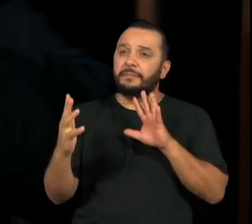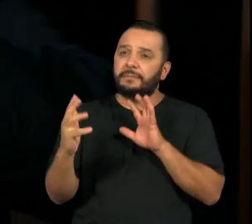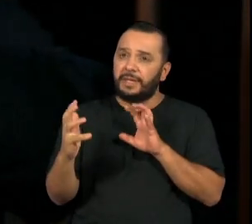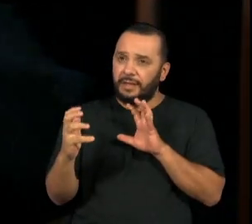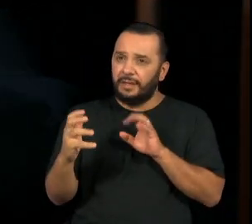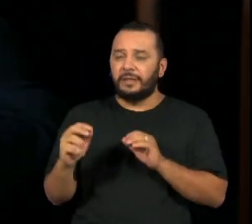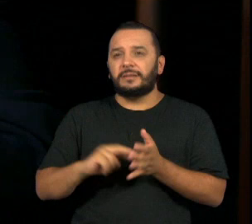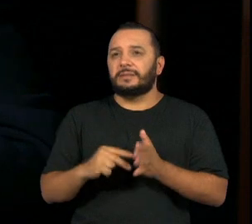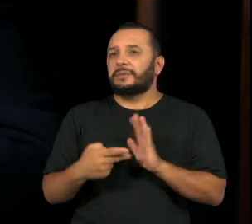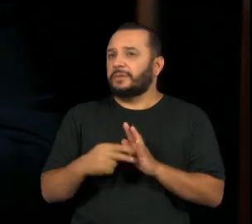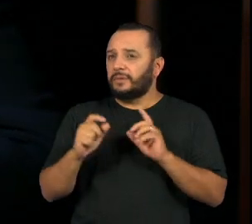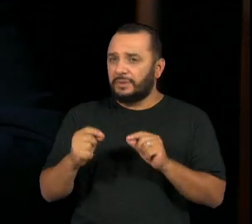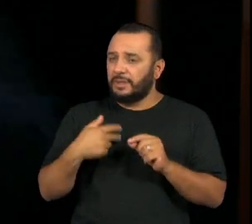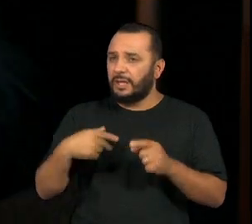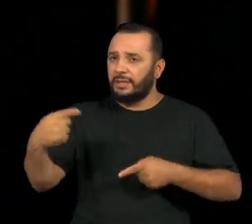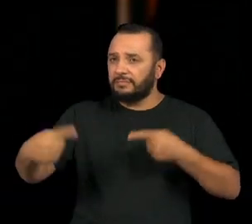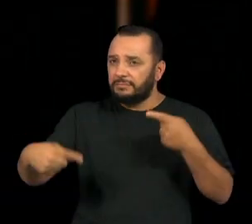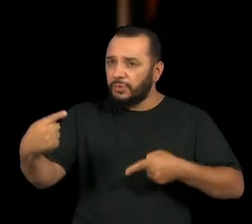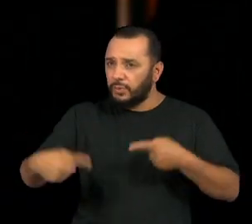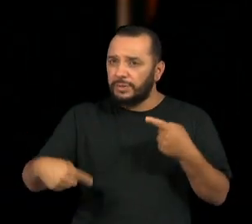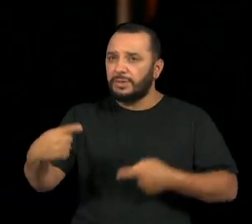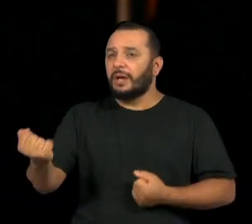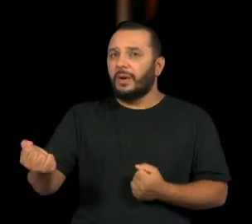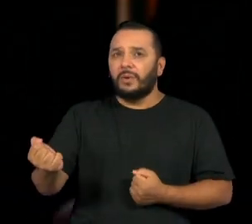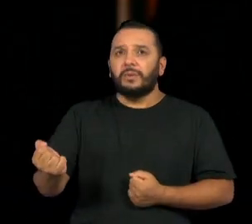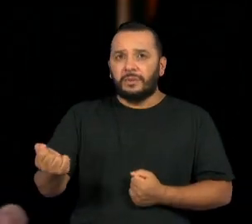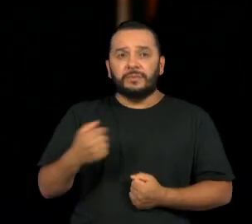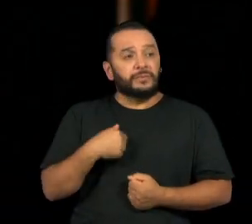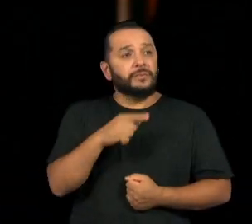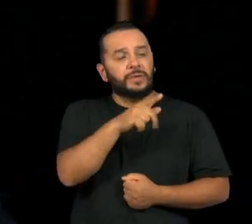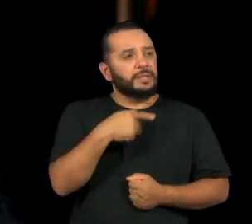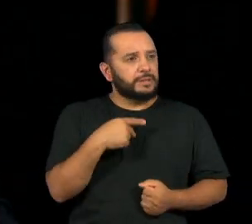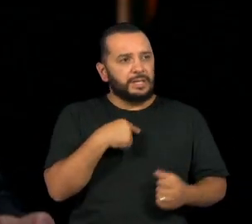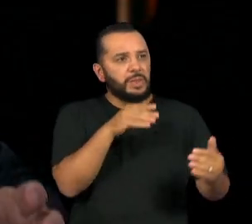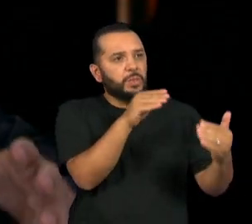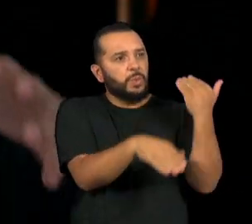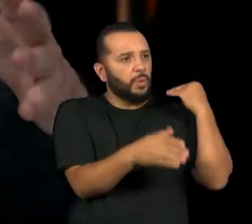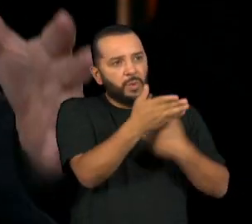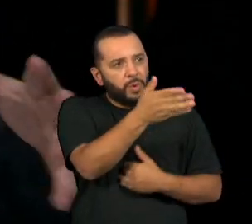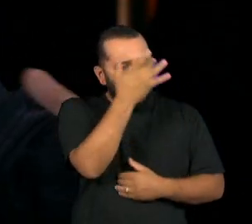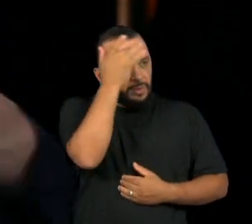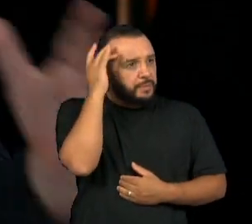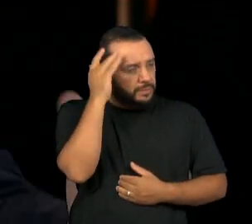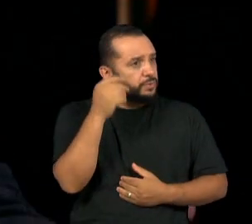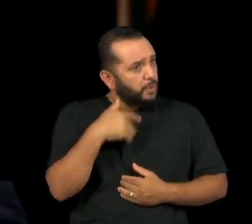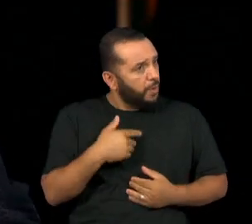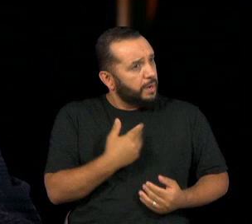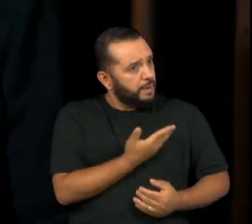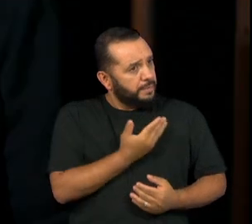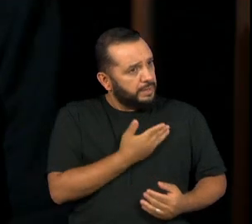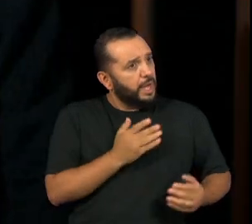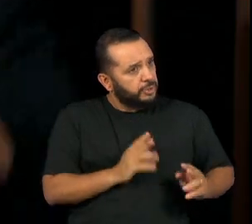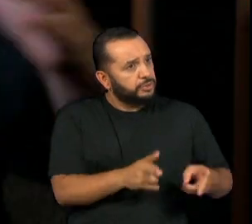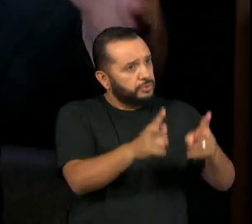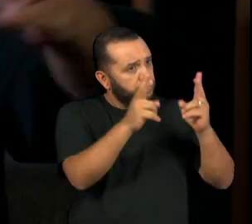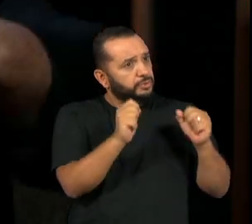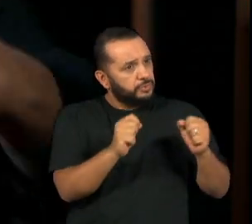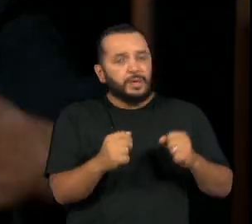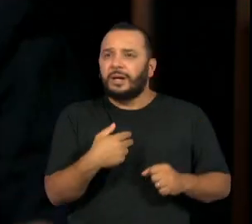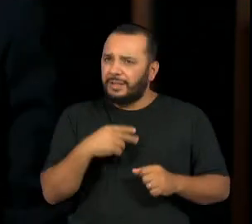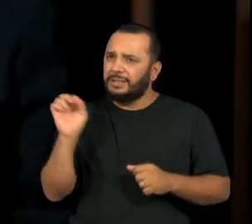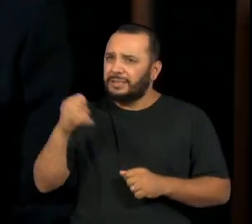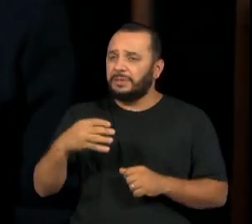você conseguir discutir com alguém. Nós dois você discordar e a coisa continuar. E continuar. Não é que nem